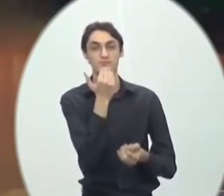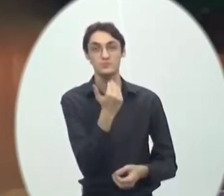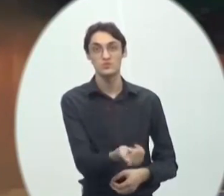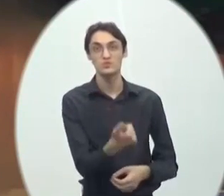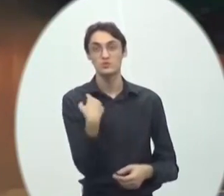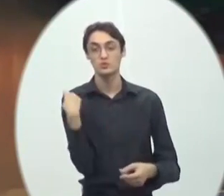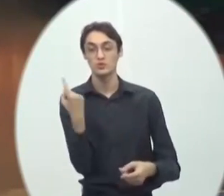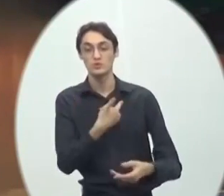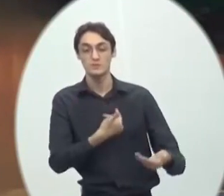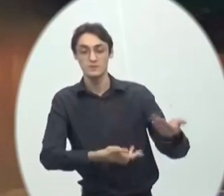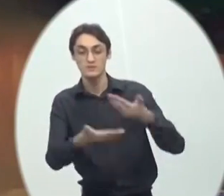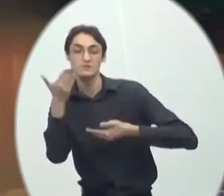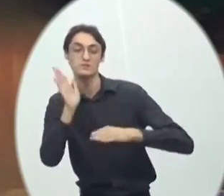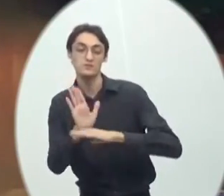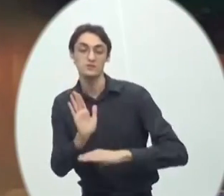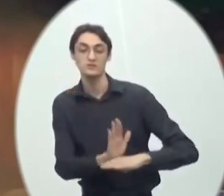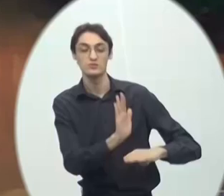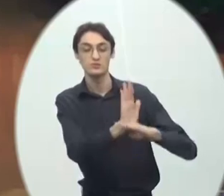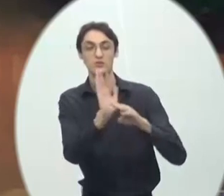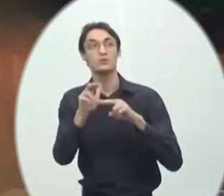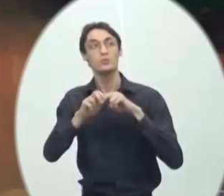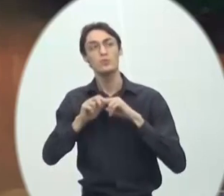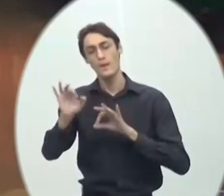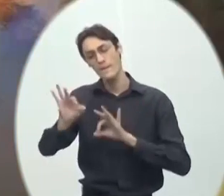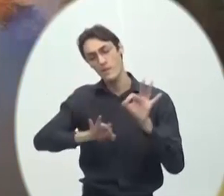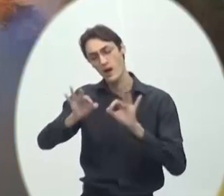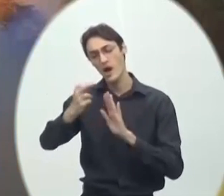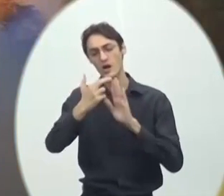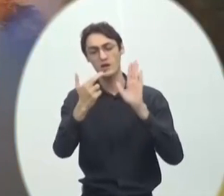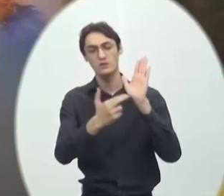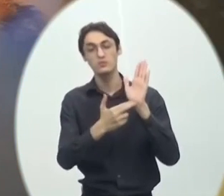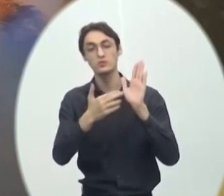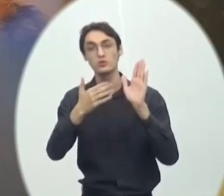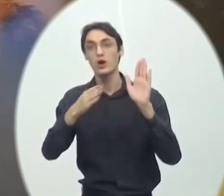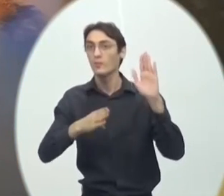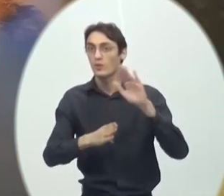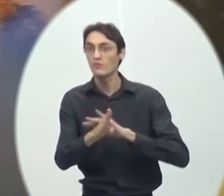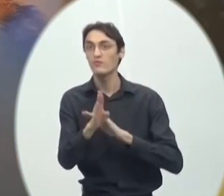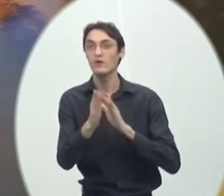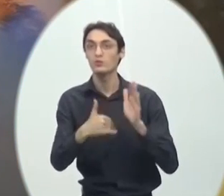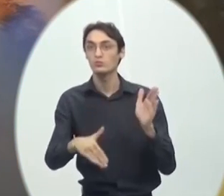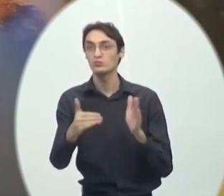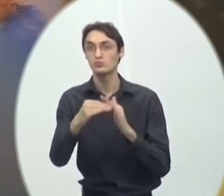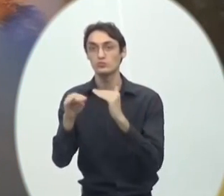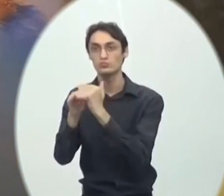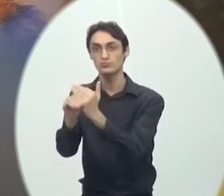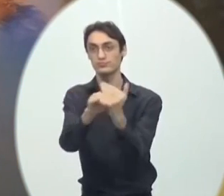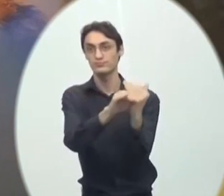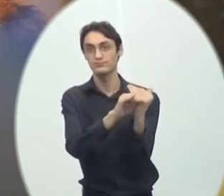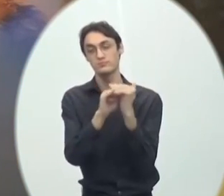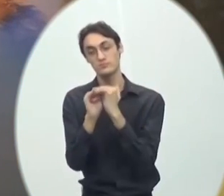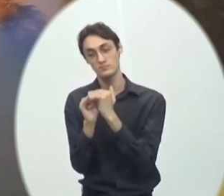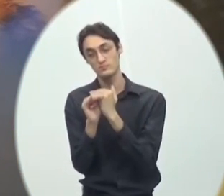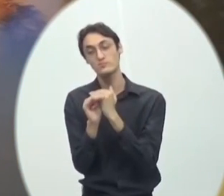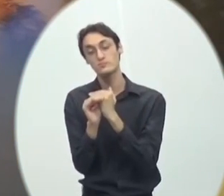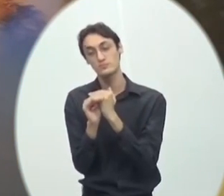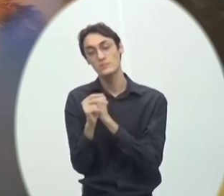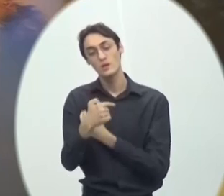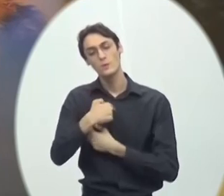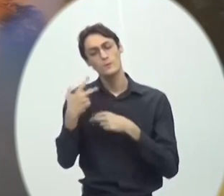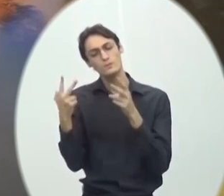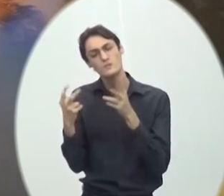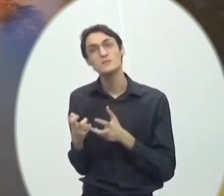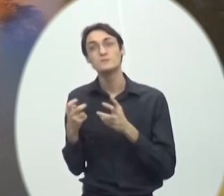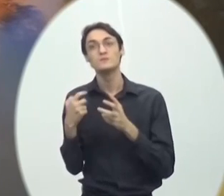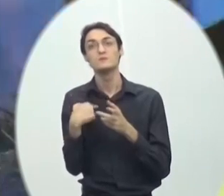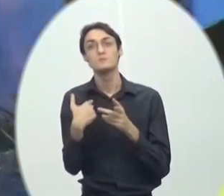se envolva de alguma forma. Então eu fiz esse requerimento, aprovado por todos vocês, por unanimidade, e eu percebi que